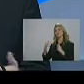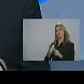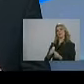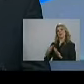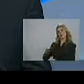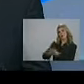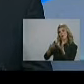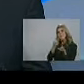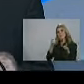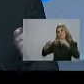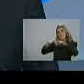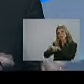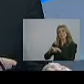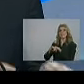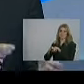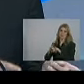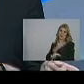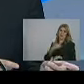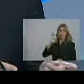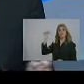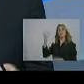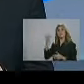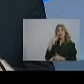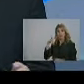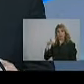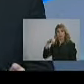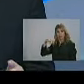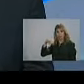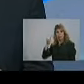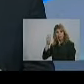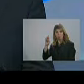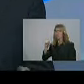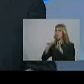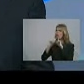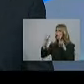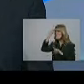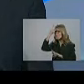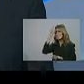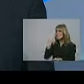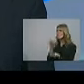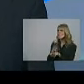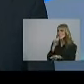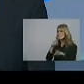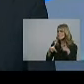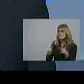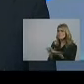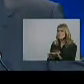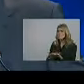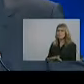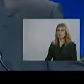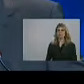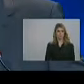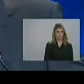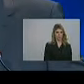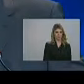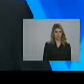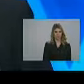em parceria com o governo do estado. Beltrame, que é do PMDB, hoje reclamou muito que a prefeitura não tem feito a sua parte.